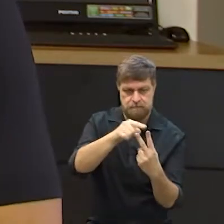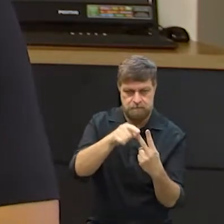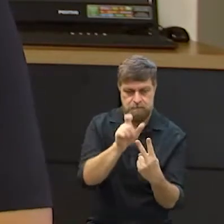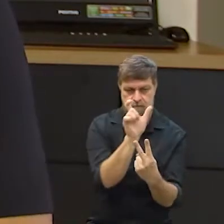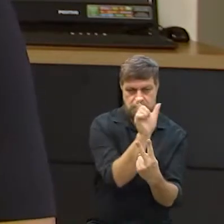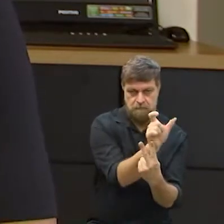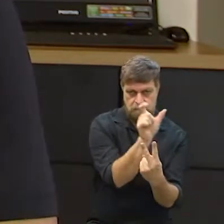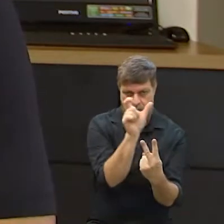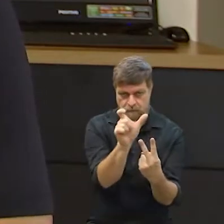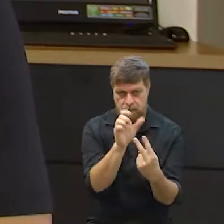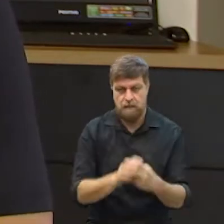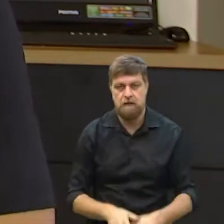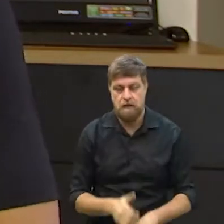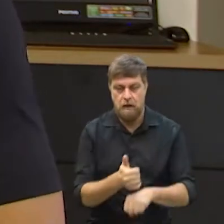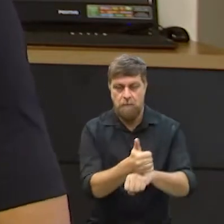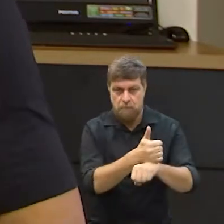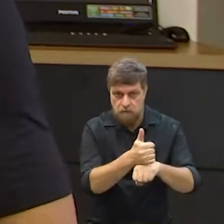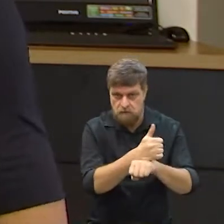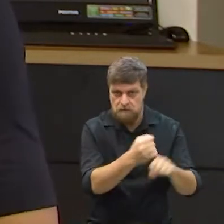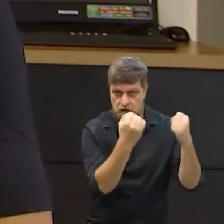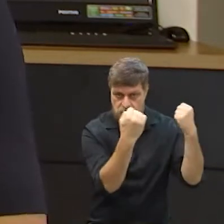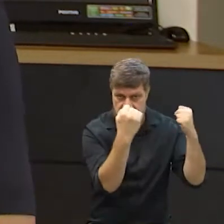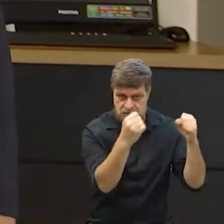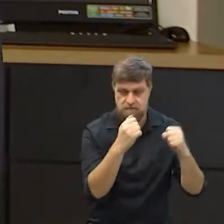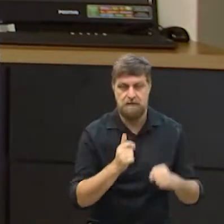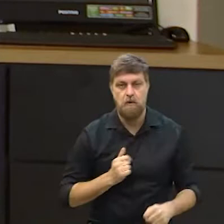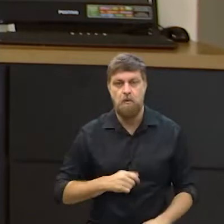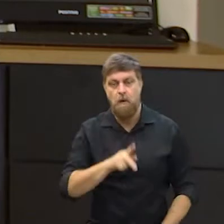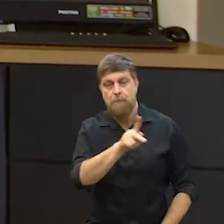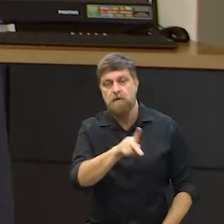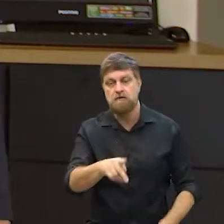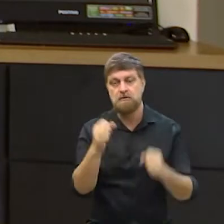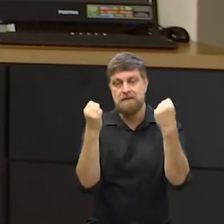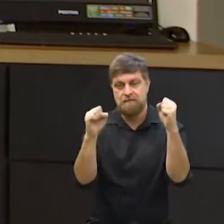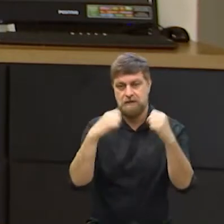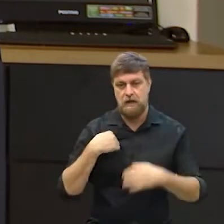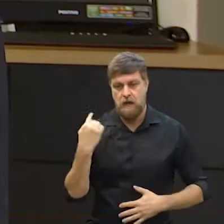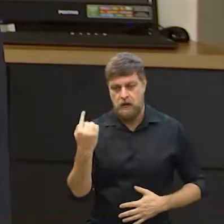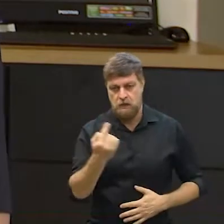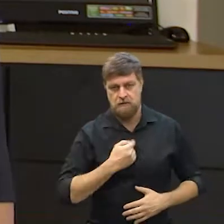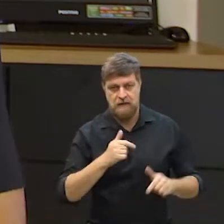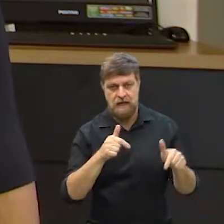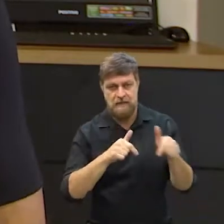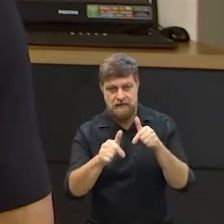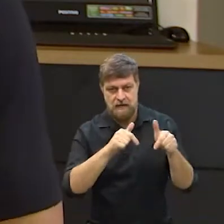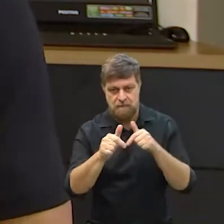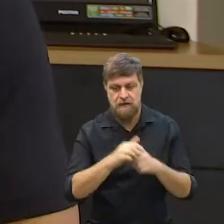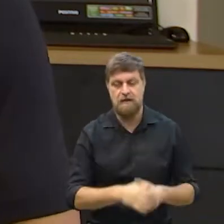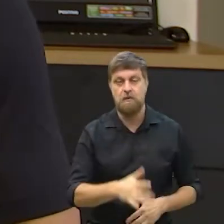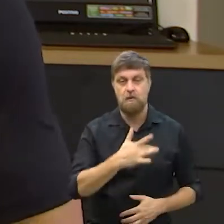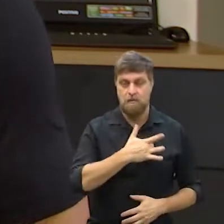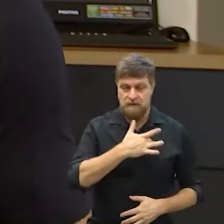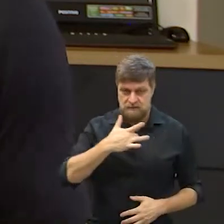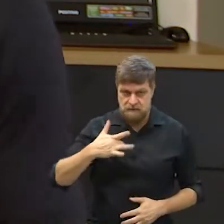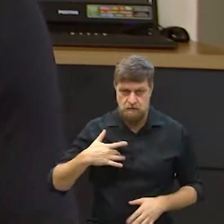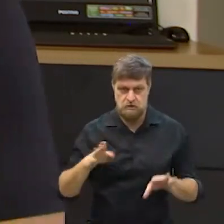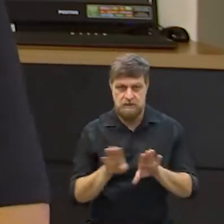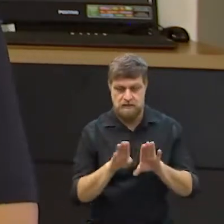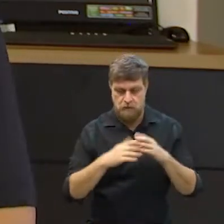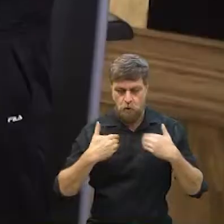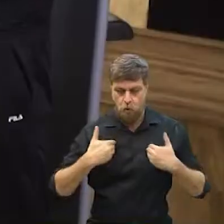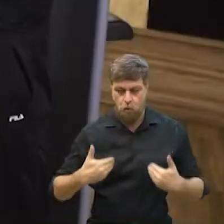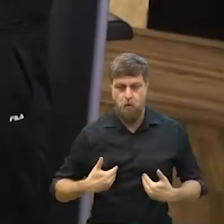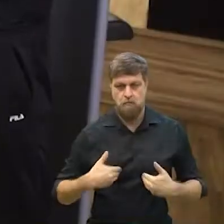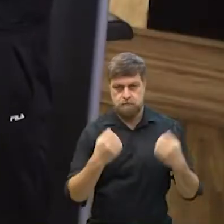esses dois termos que você citou inicialmente, que é exatamente a condição da gente trabalhar com as aptidões físicas e também com a saúde do trabalho da